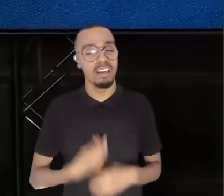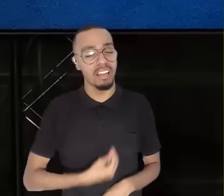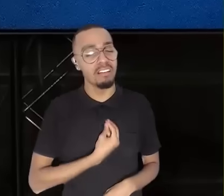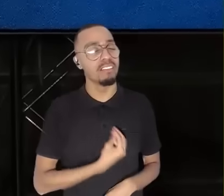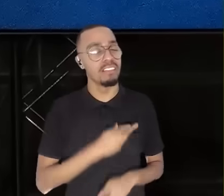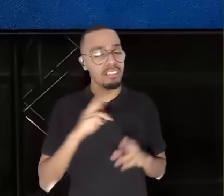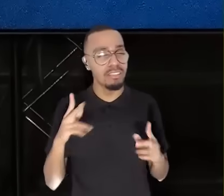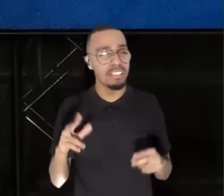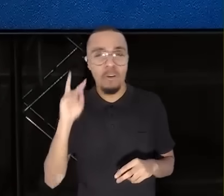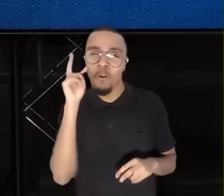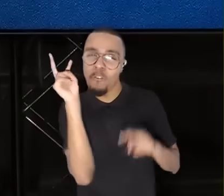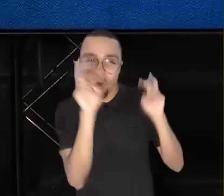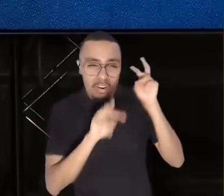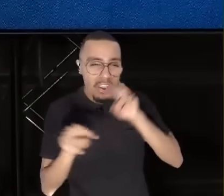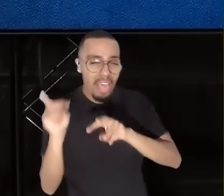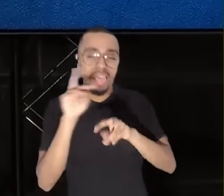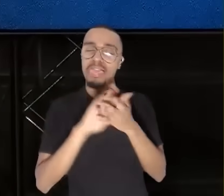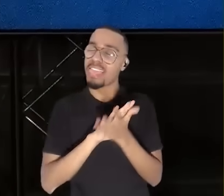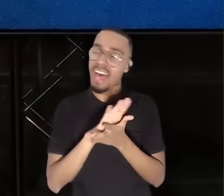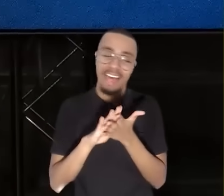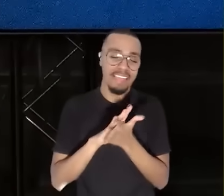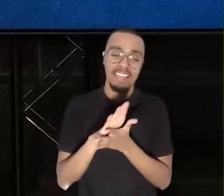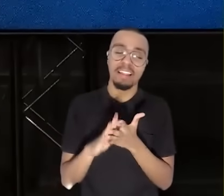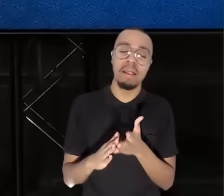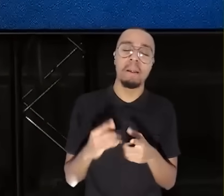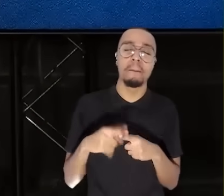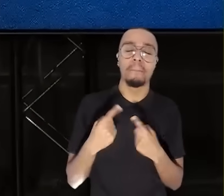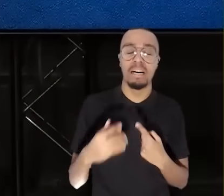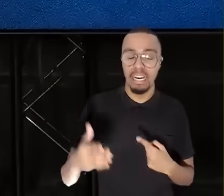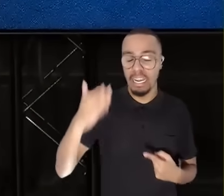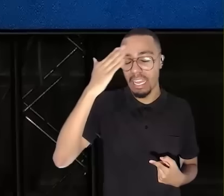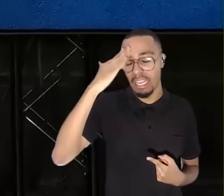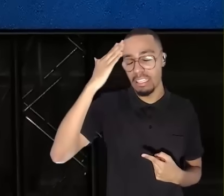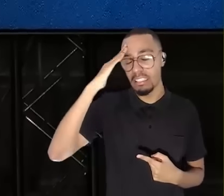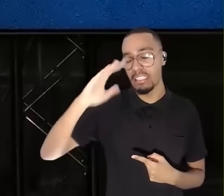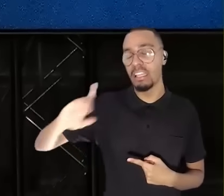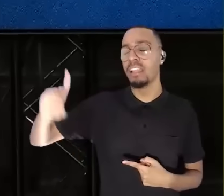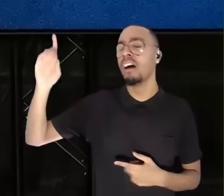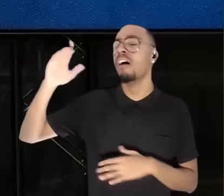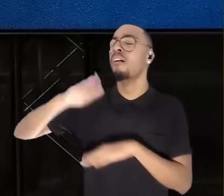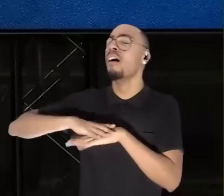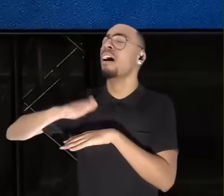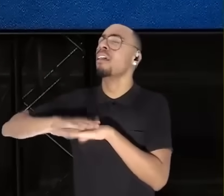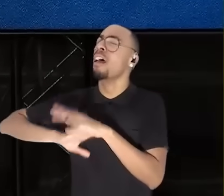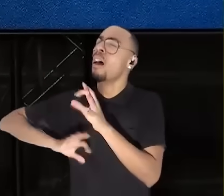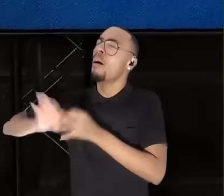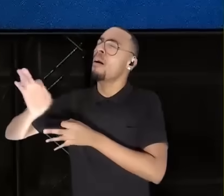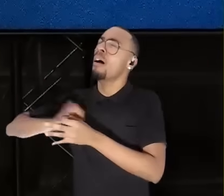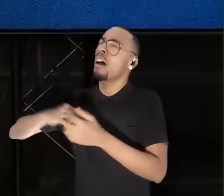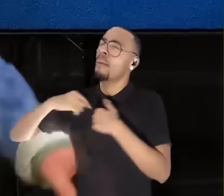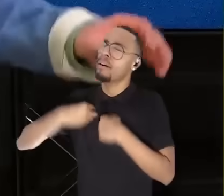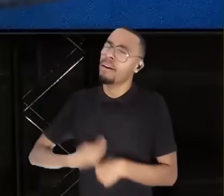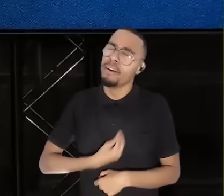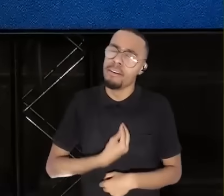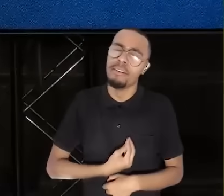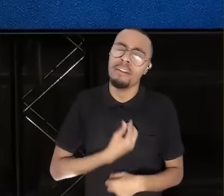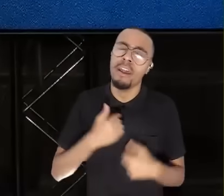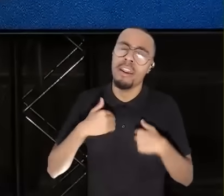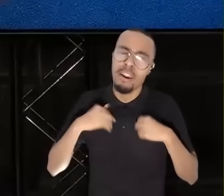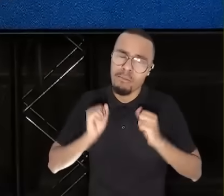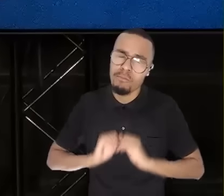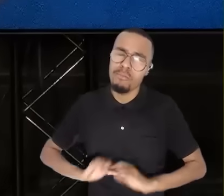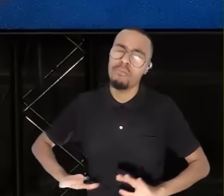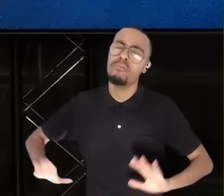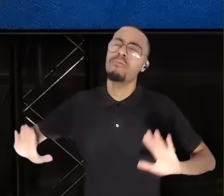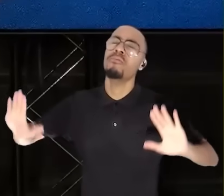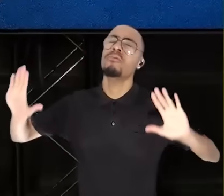Eu não consigo ver nada, mas eu sei que o Senhor vai fazer algo na minha vida. Eu sei. Eu levanto as minhas